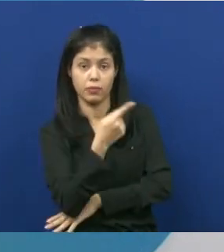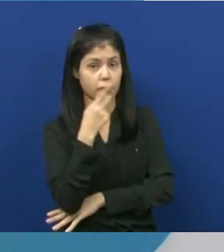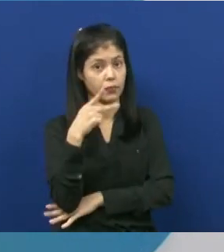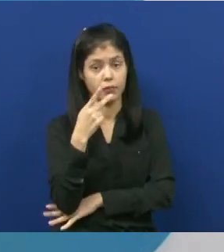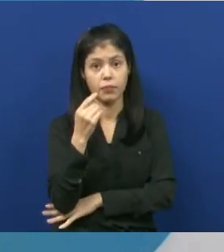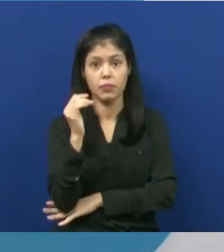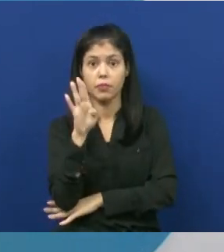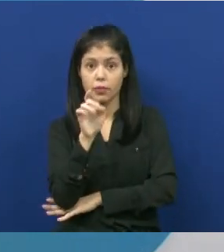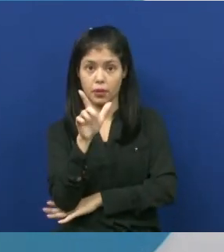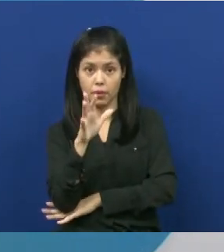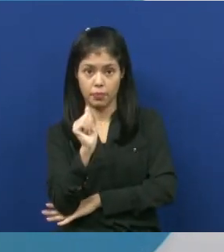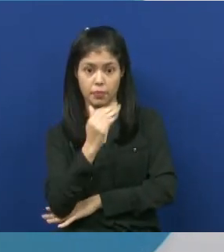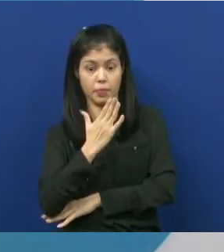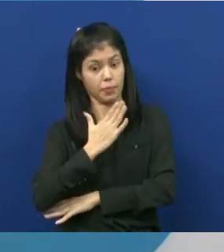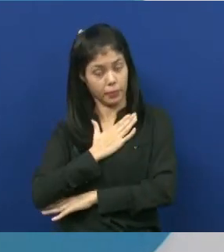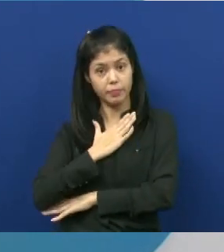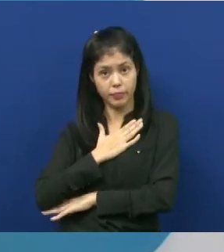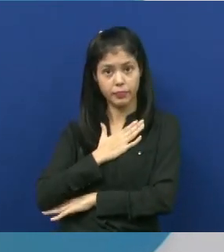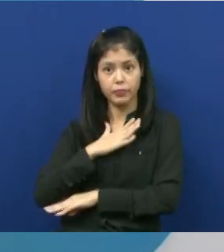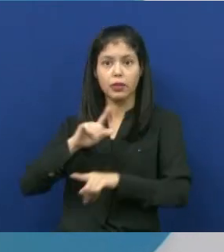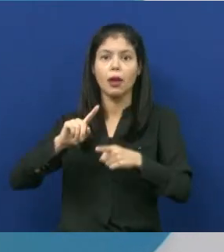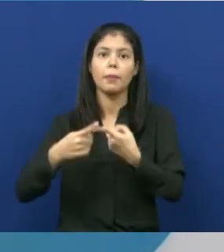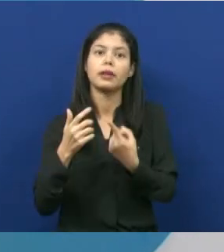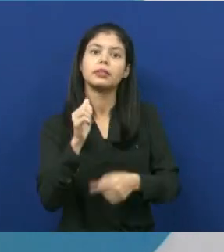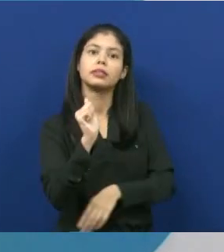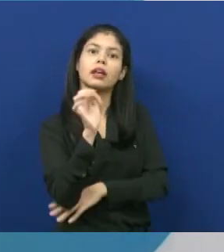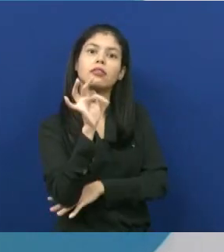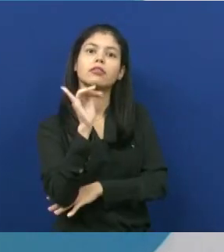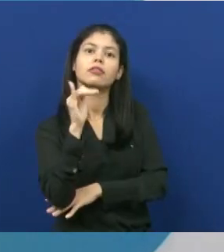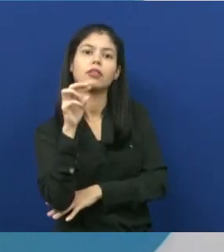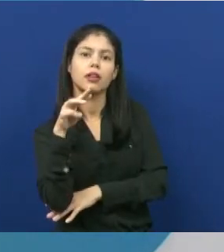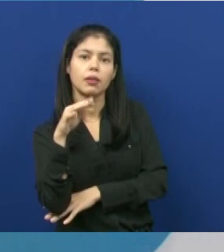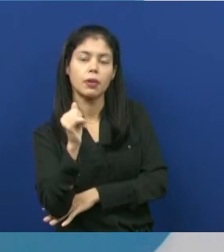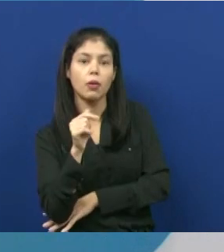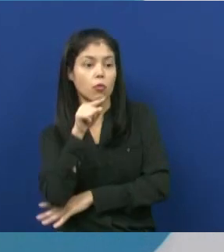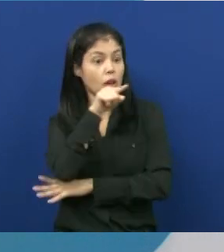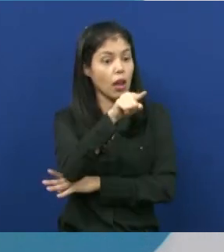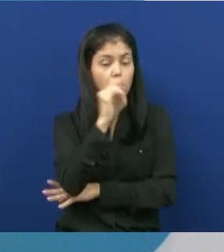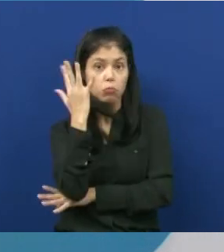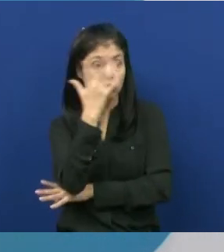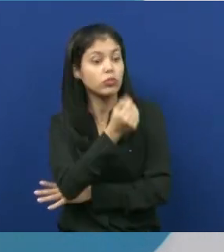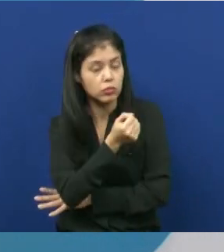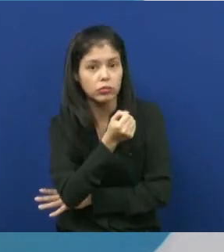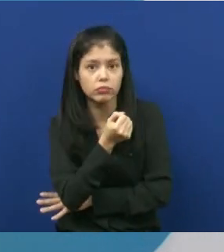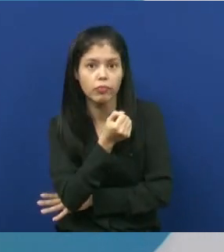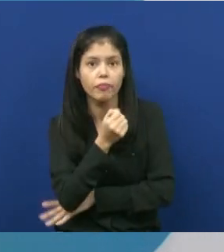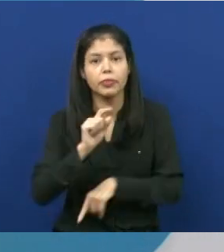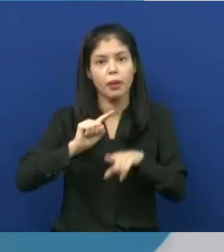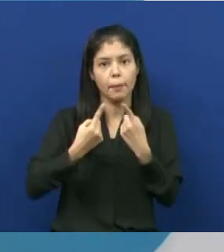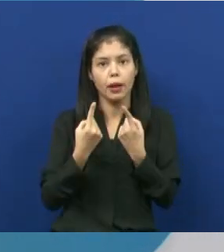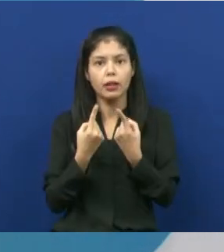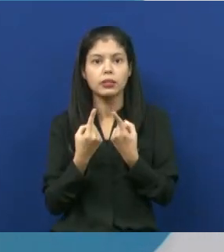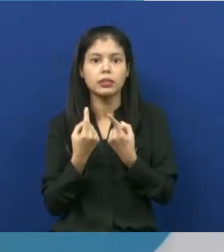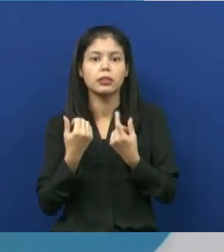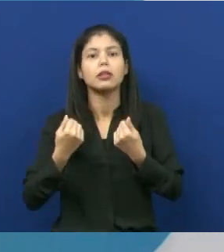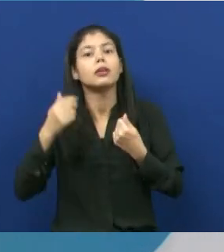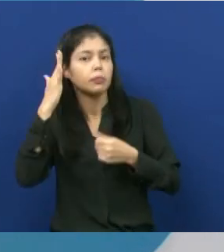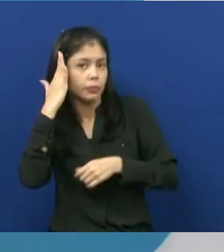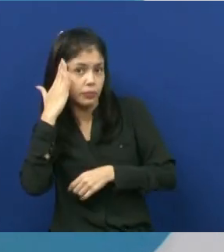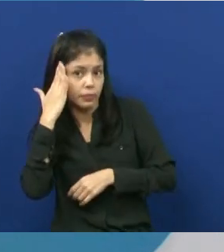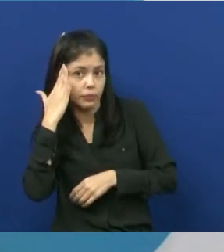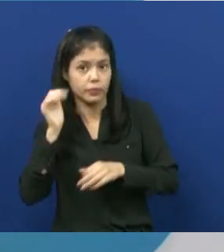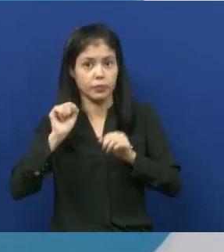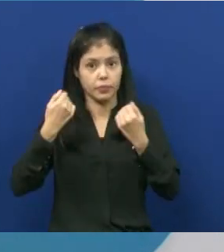é bela para mim. Nós afirmamos que aquela obra ela é bela. Com isso, nós queremos introduzir a